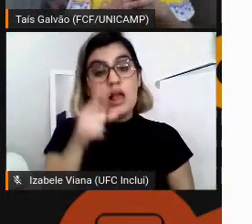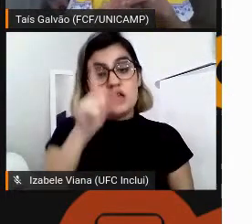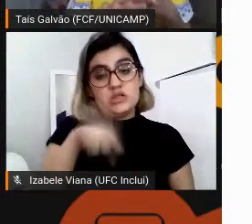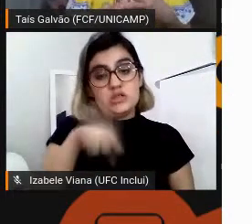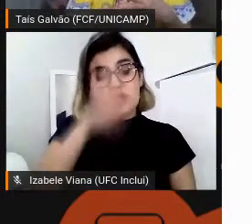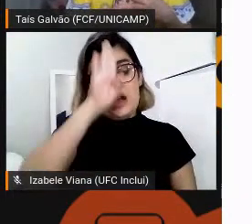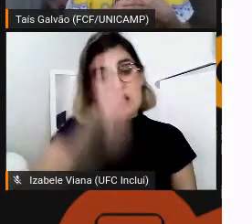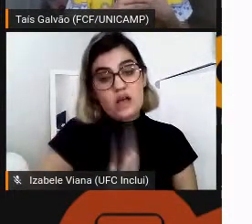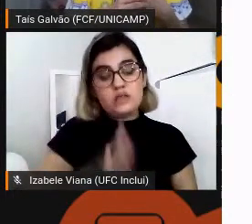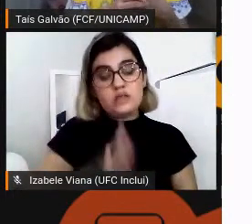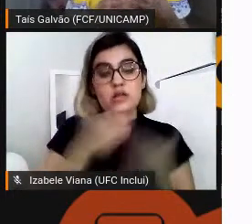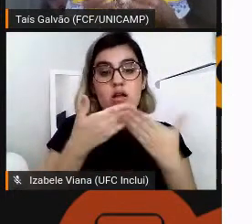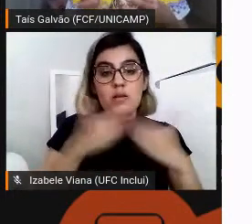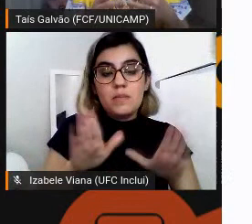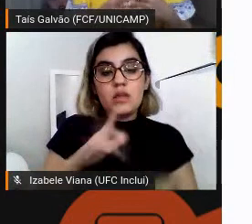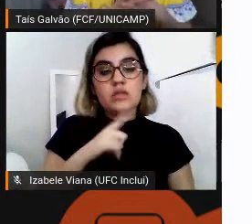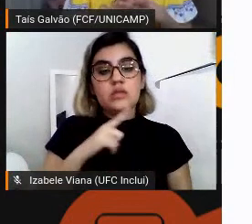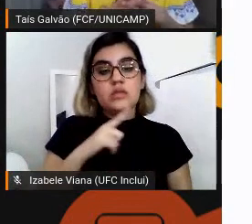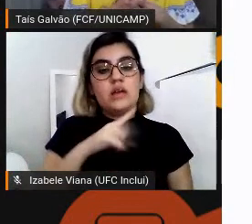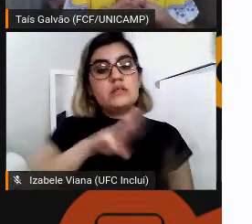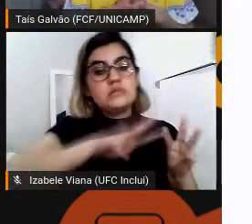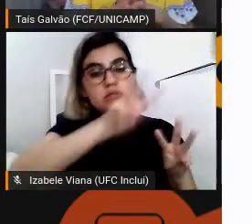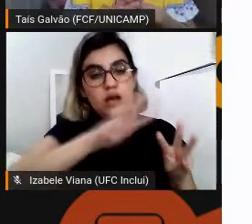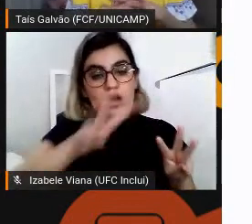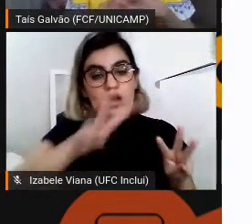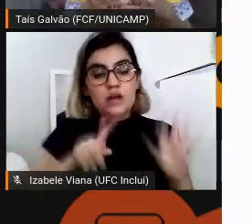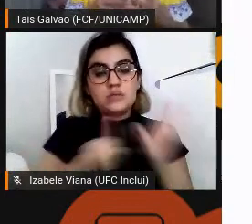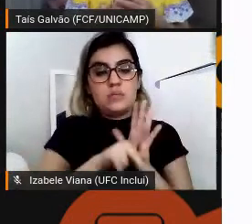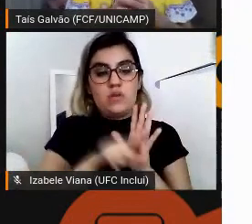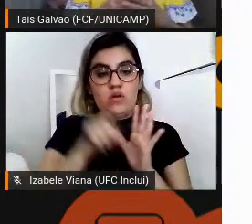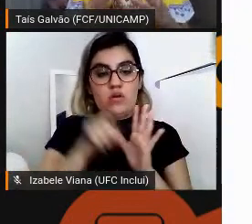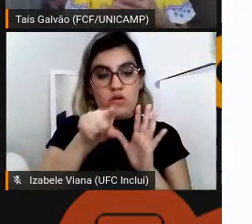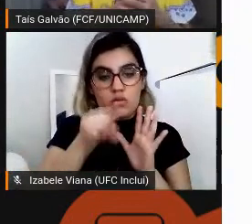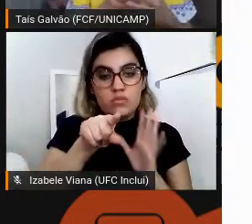são encontrados no site da revista, né? Que é esse aqui, o